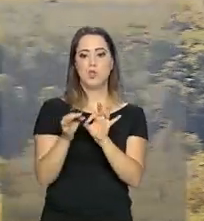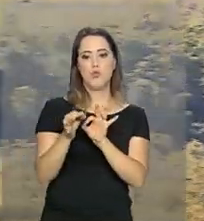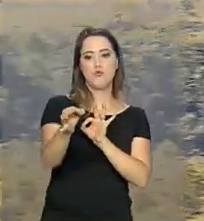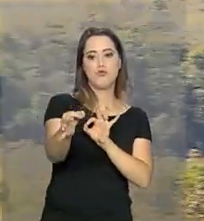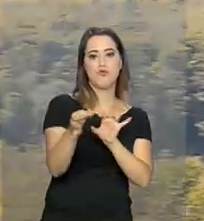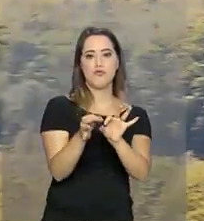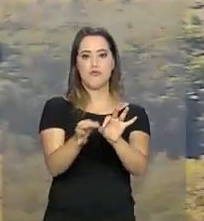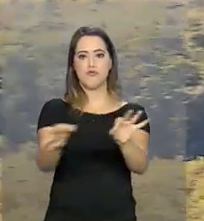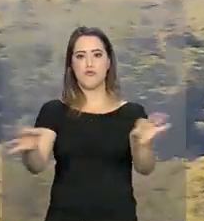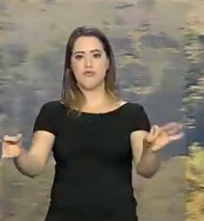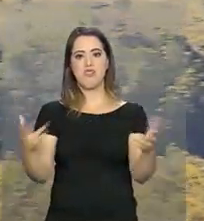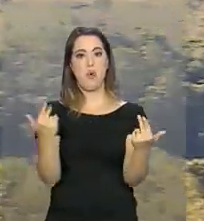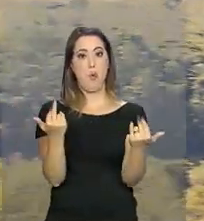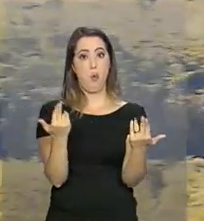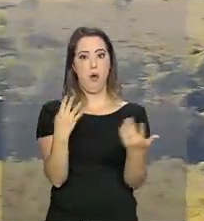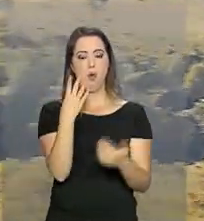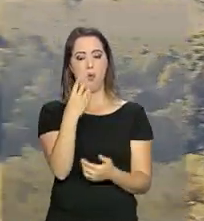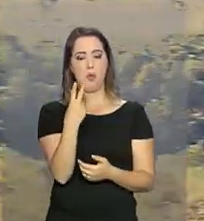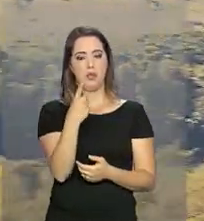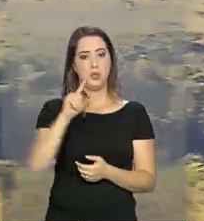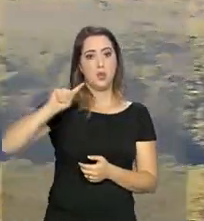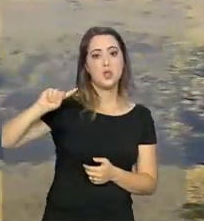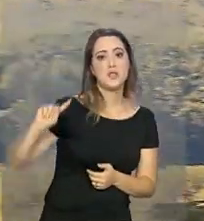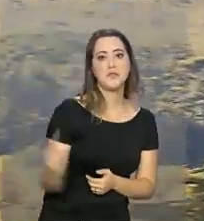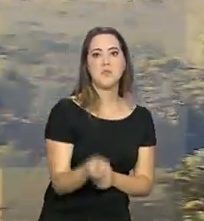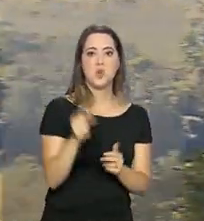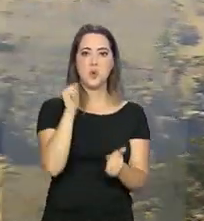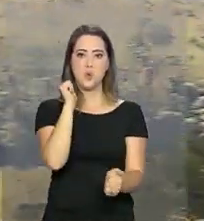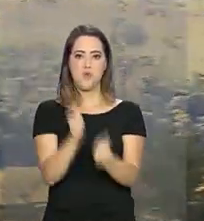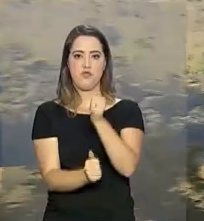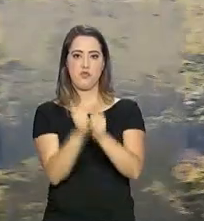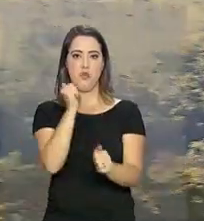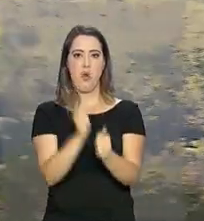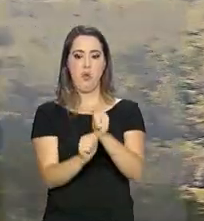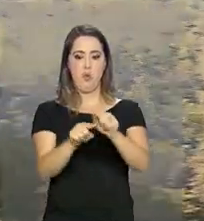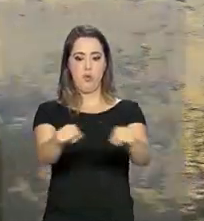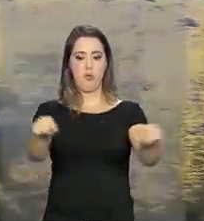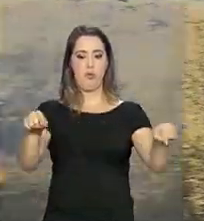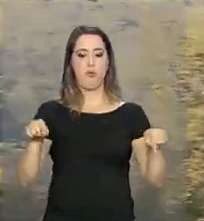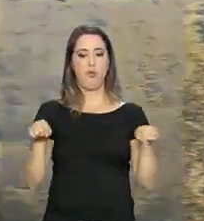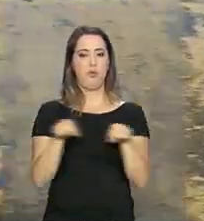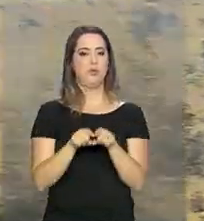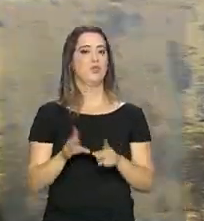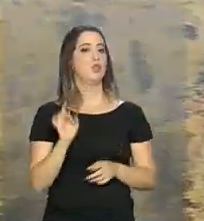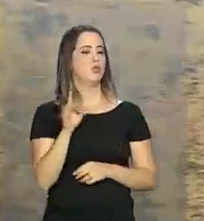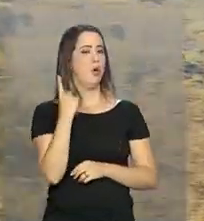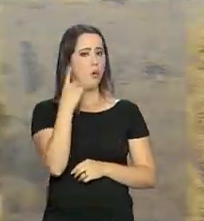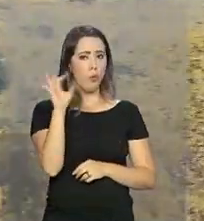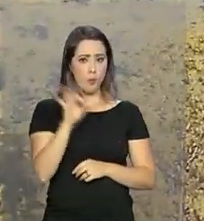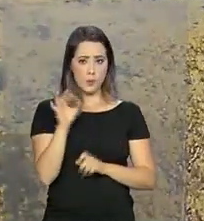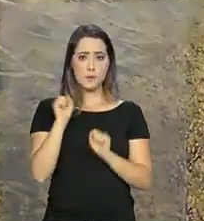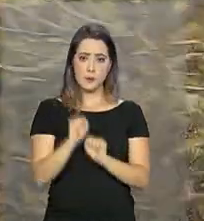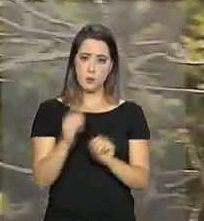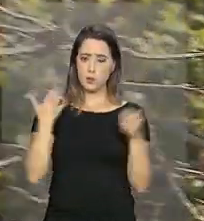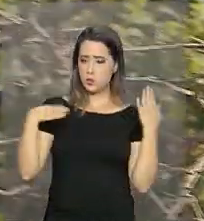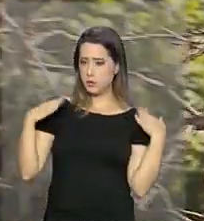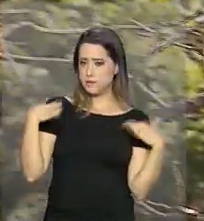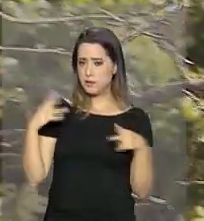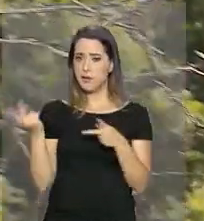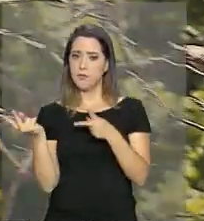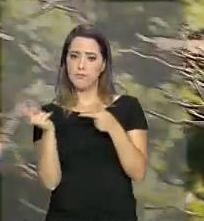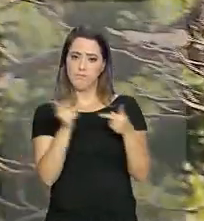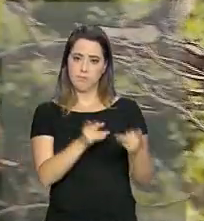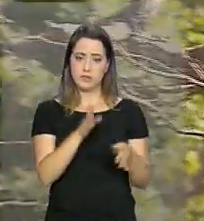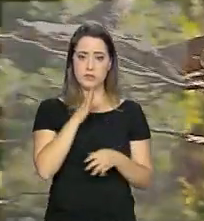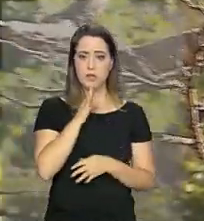equivale a 42 mil campos de futebol pouco mais de 1% é aberto à visitação pública essa